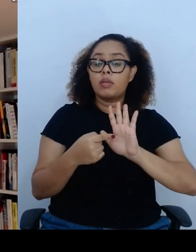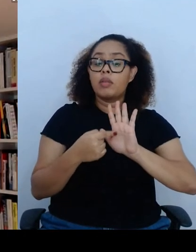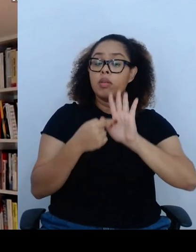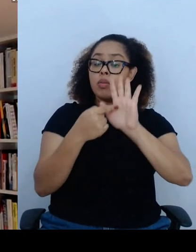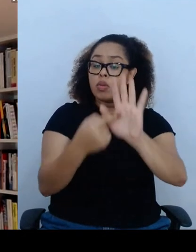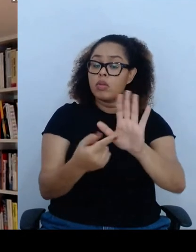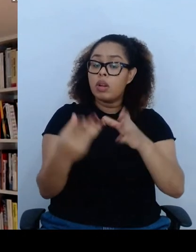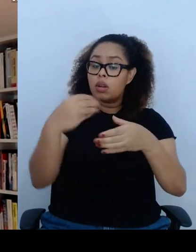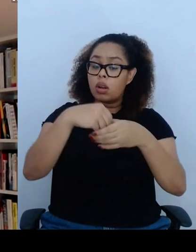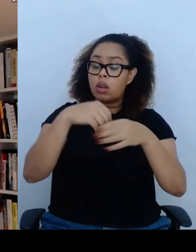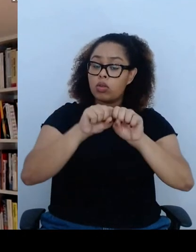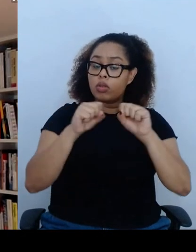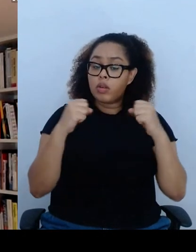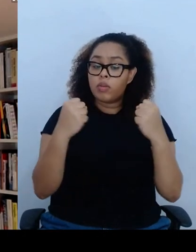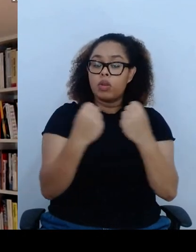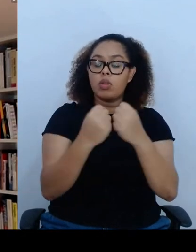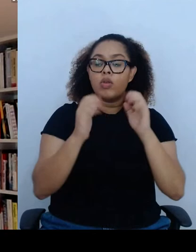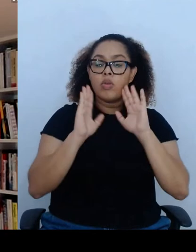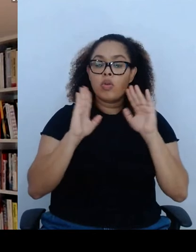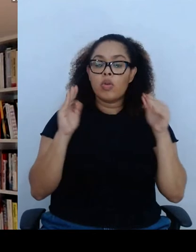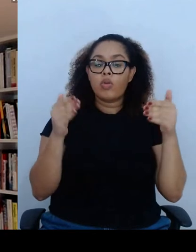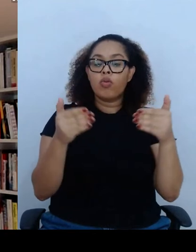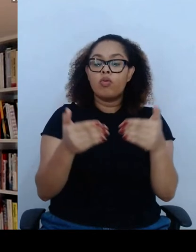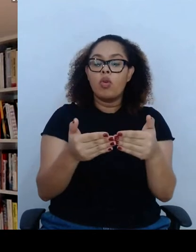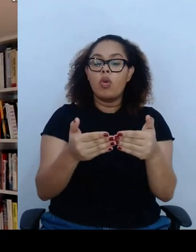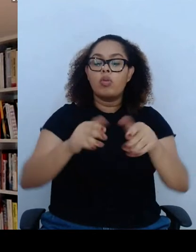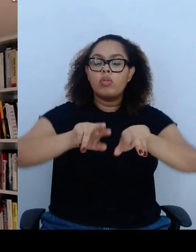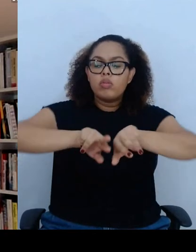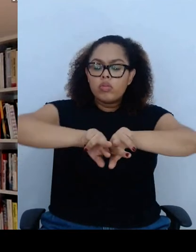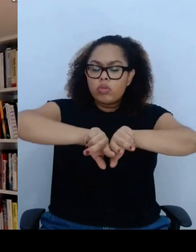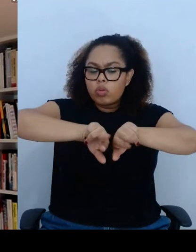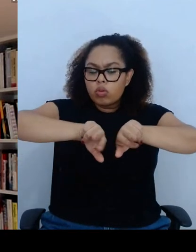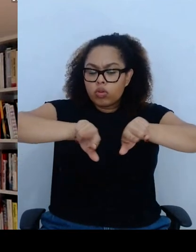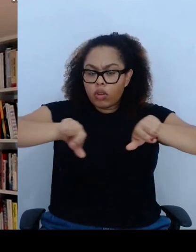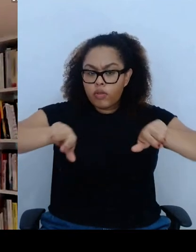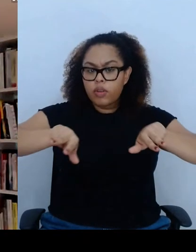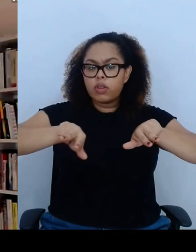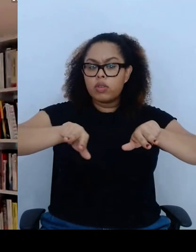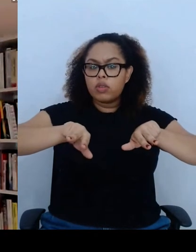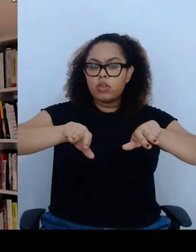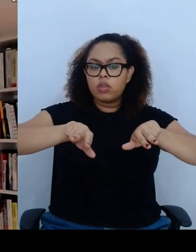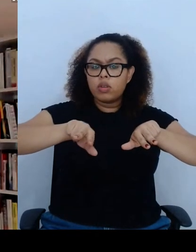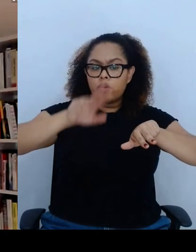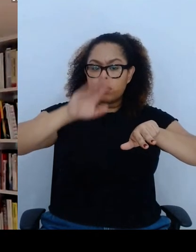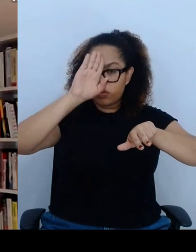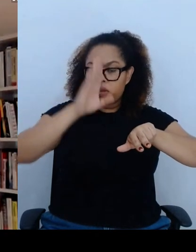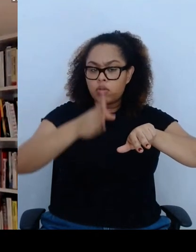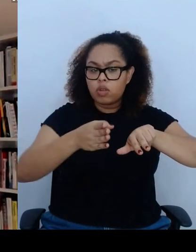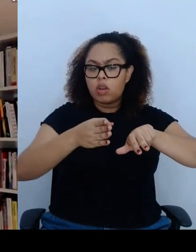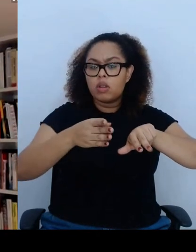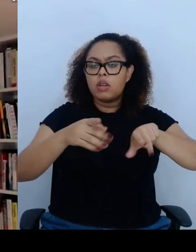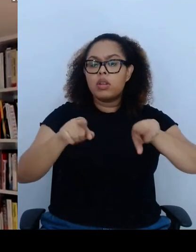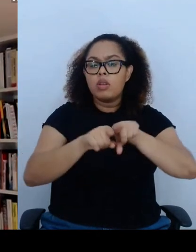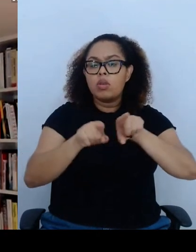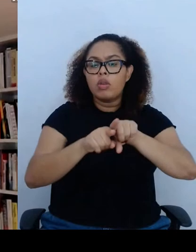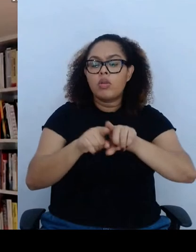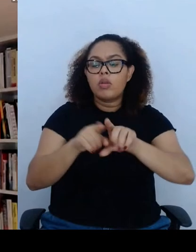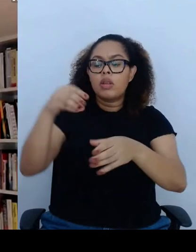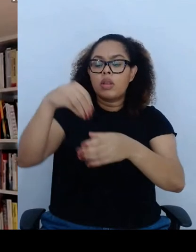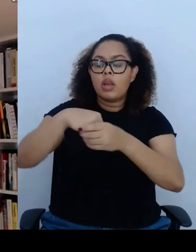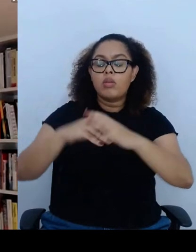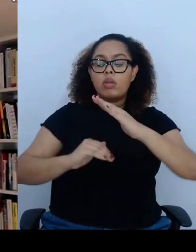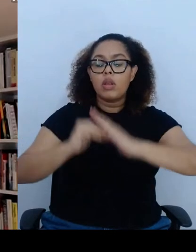no foco né em torno da diversidade em torno desse foco Clear em torno da obra do bacon né